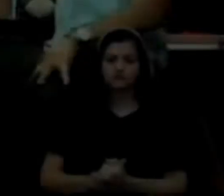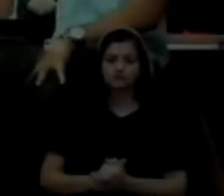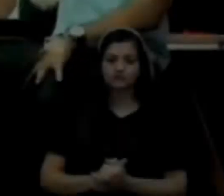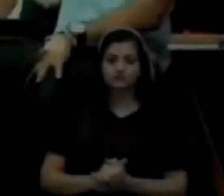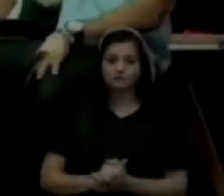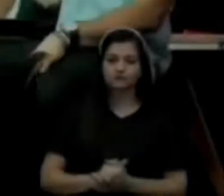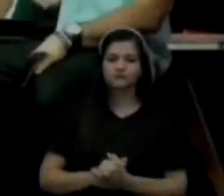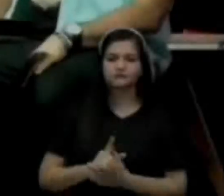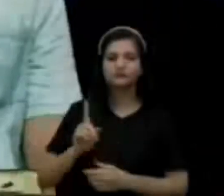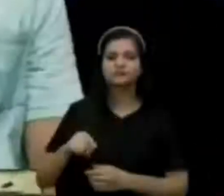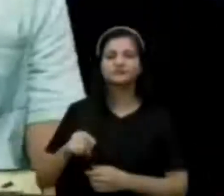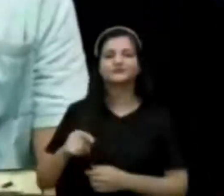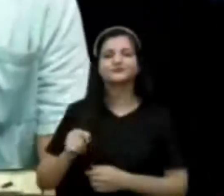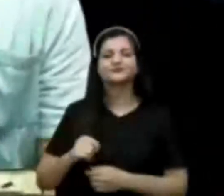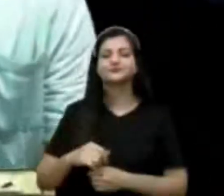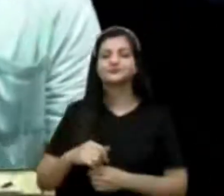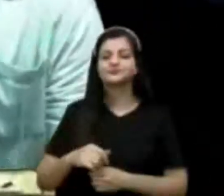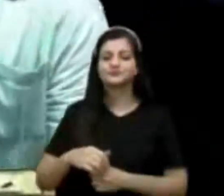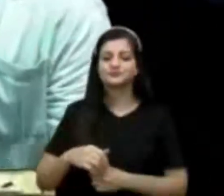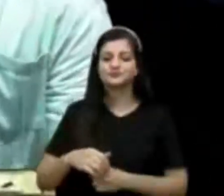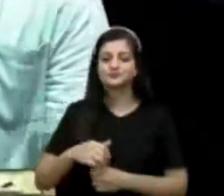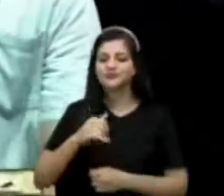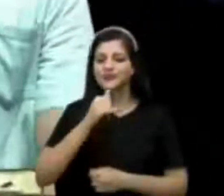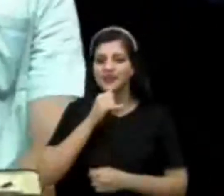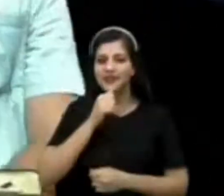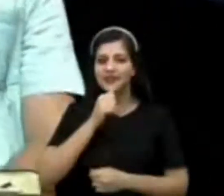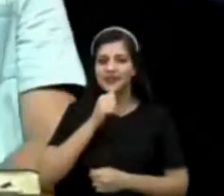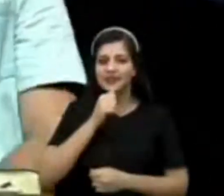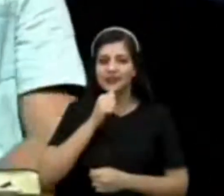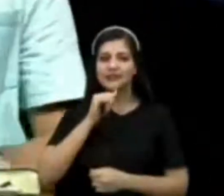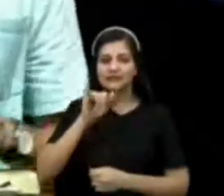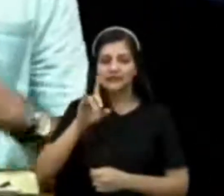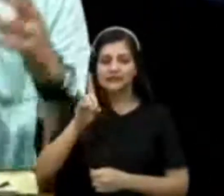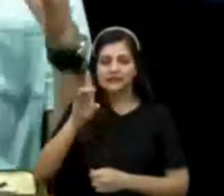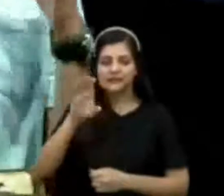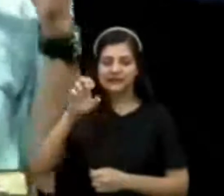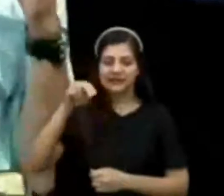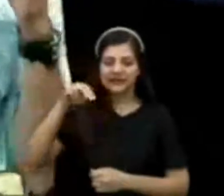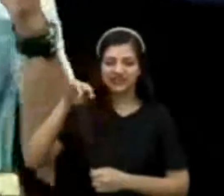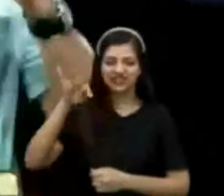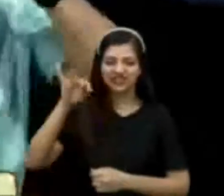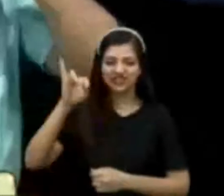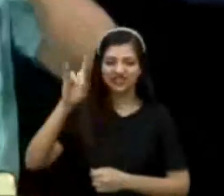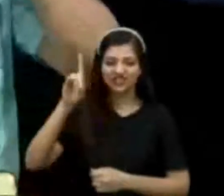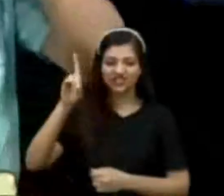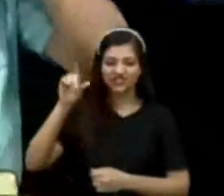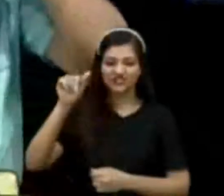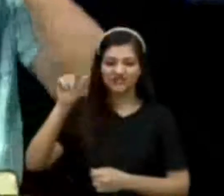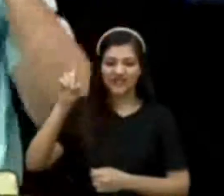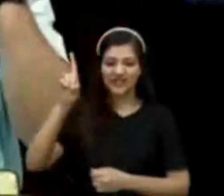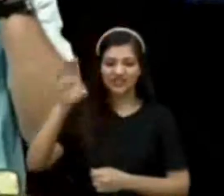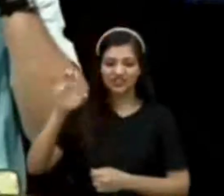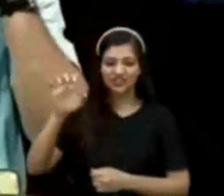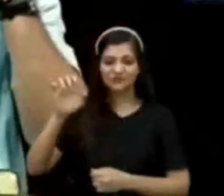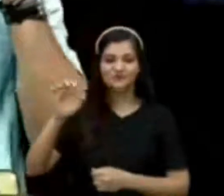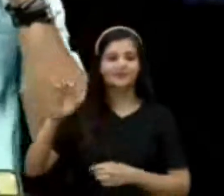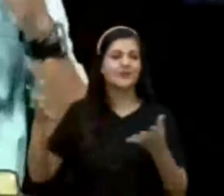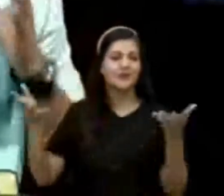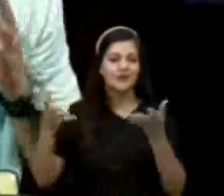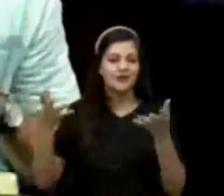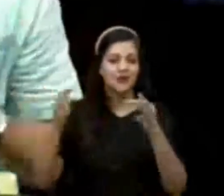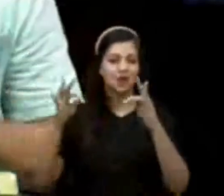Esse negócio de identidade hoje em dia está muito moderno, né? Agora é tudo através